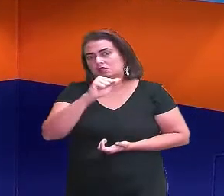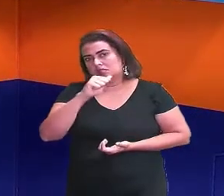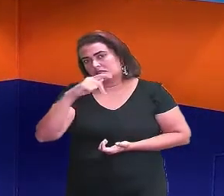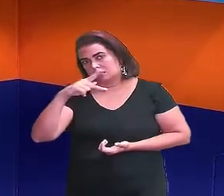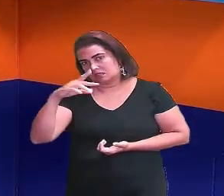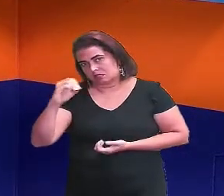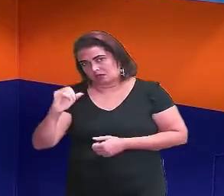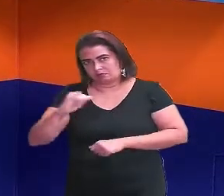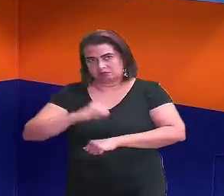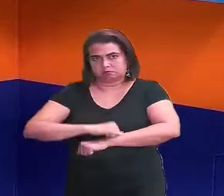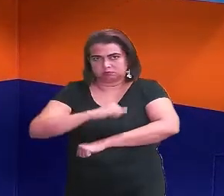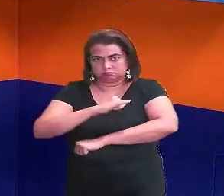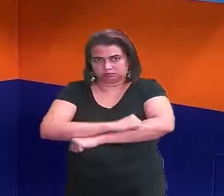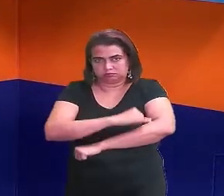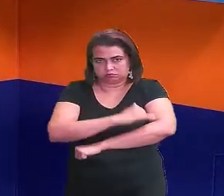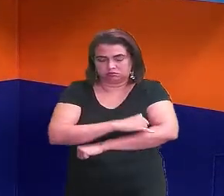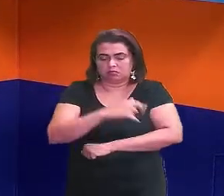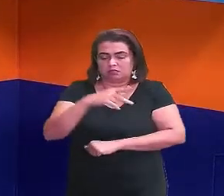Sapo,